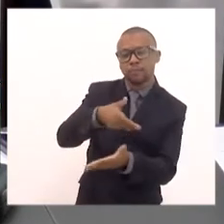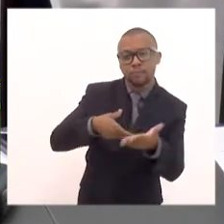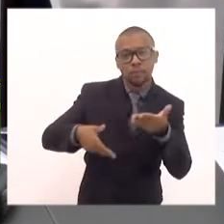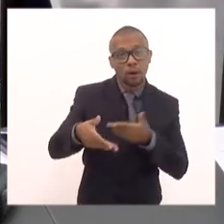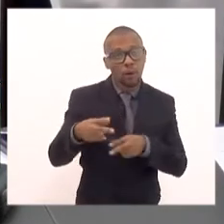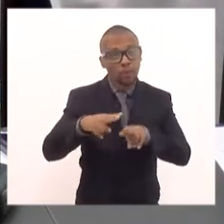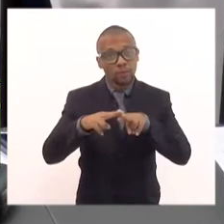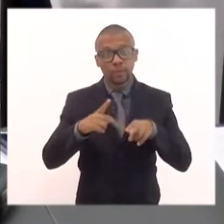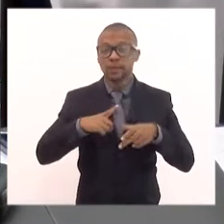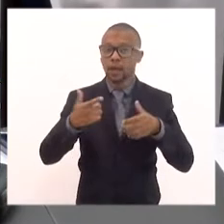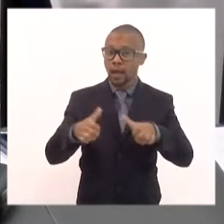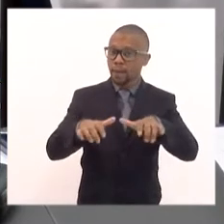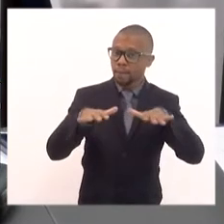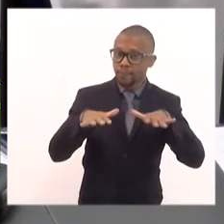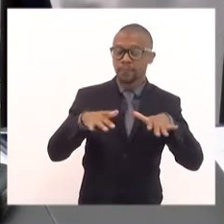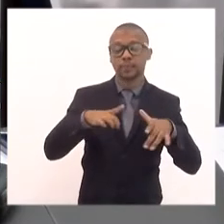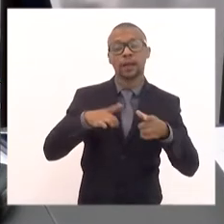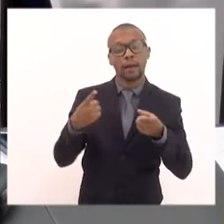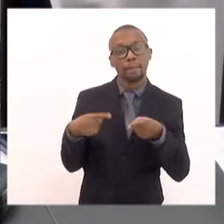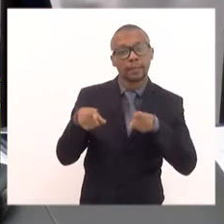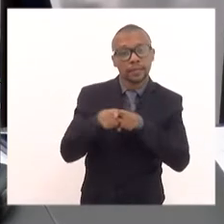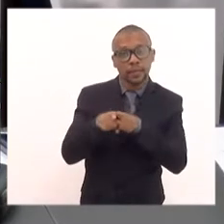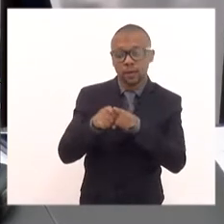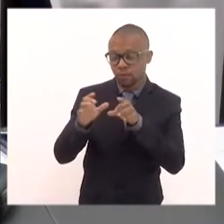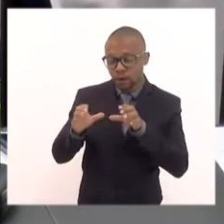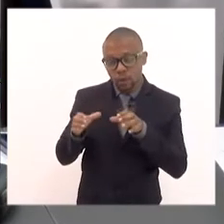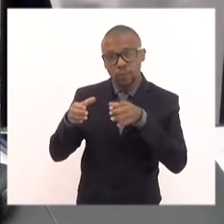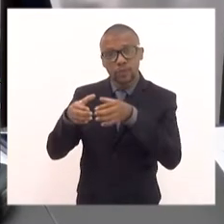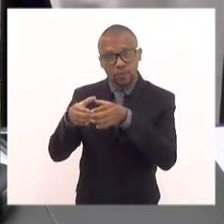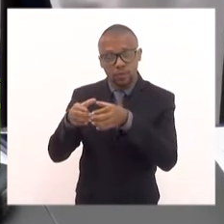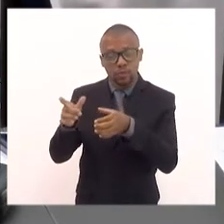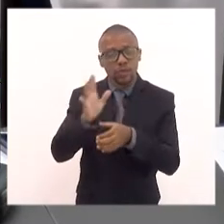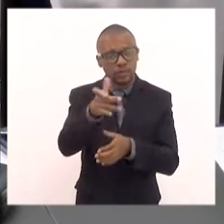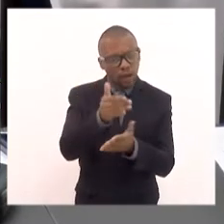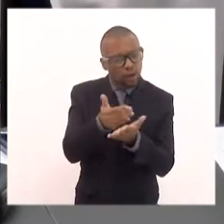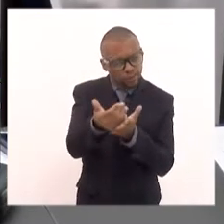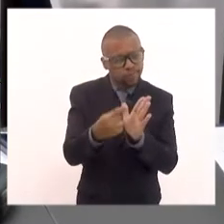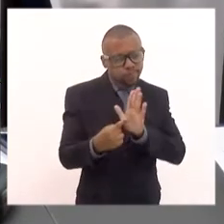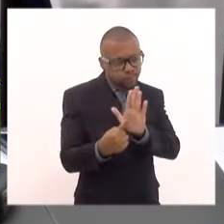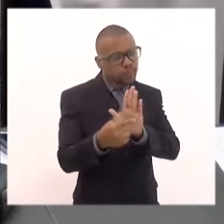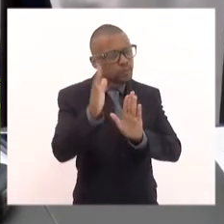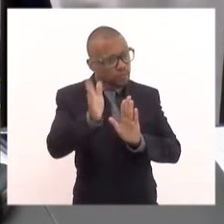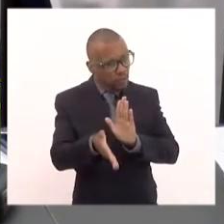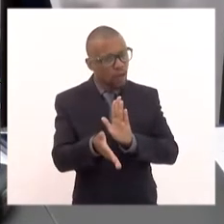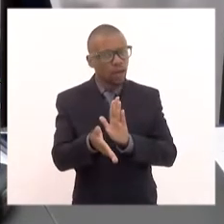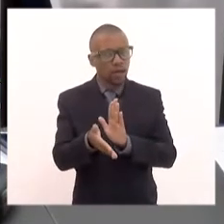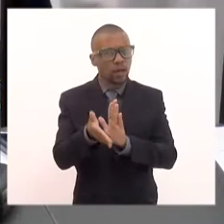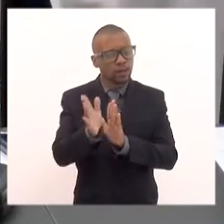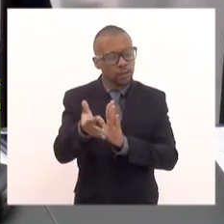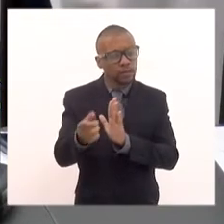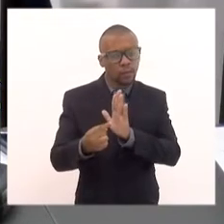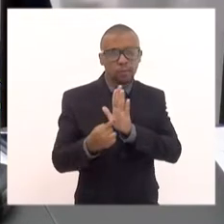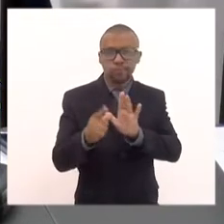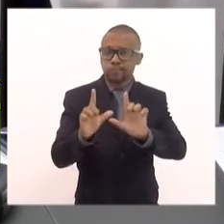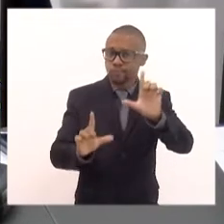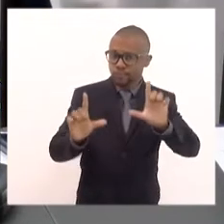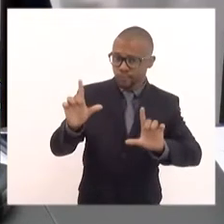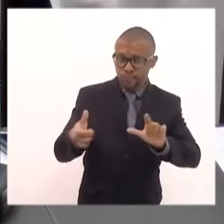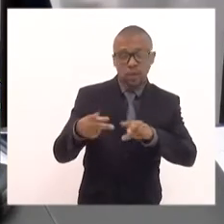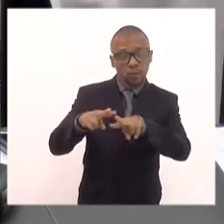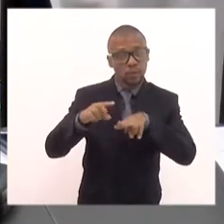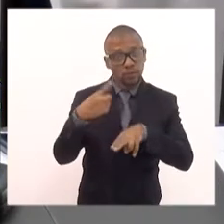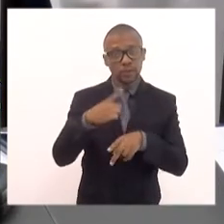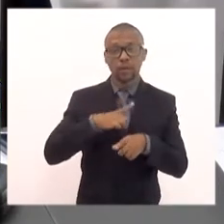parceria com a Comissão do Cumpra-se, que foi... Podemos, então? já estamos no ar, Minc. Por isso que estamos fazendo essa audiência